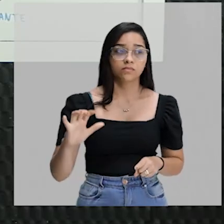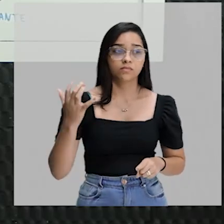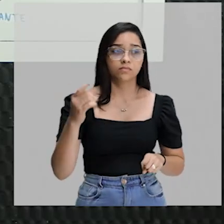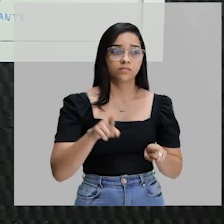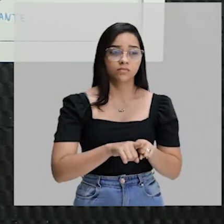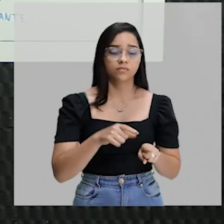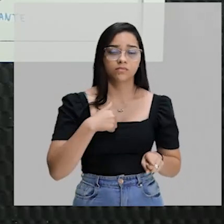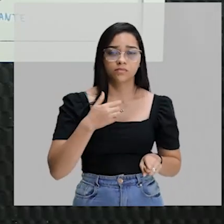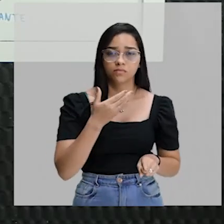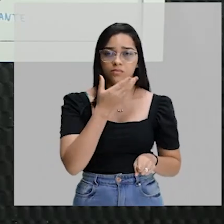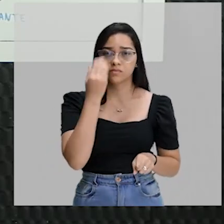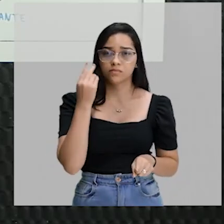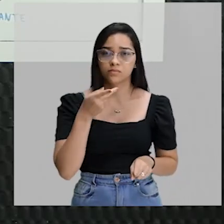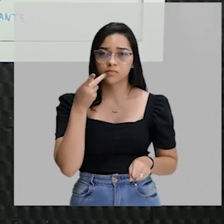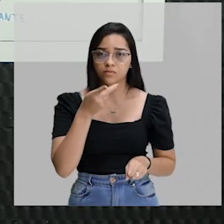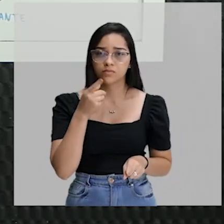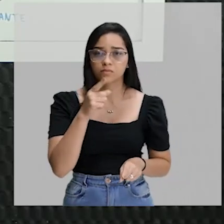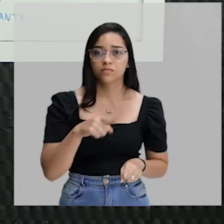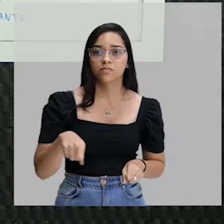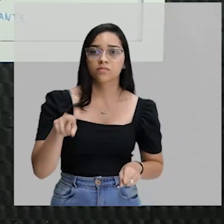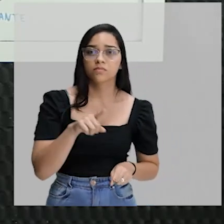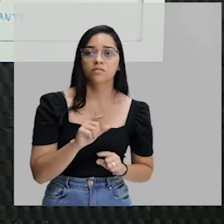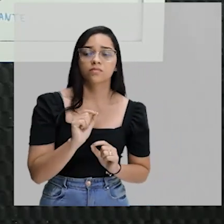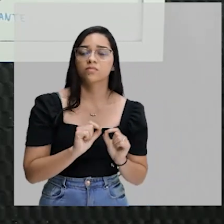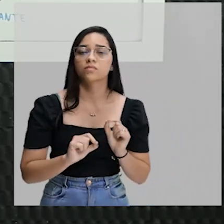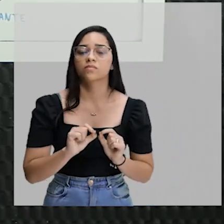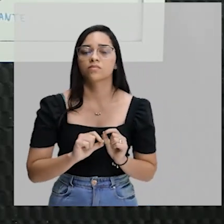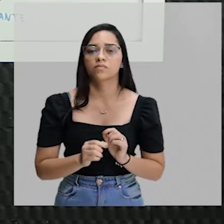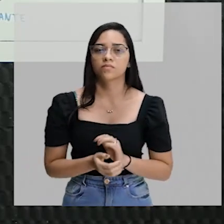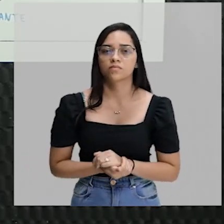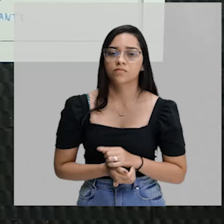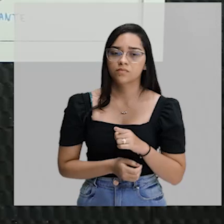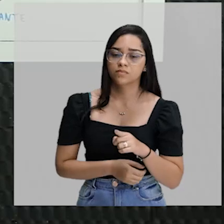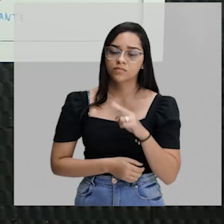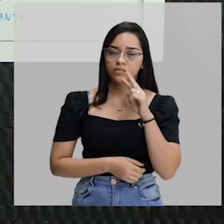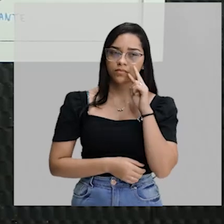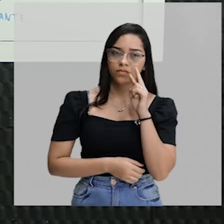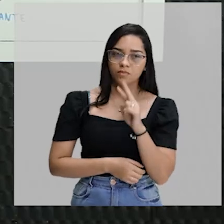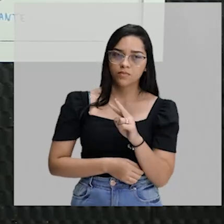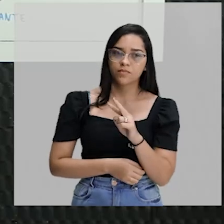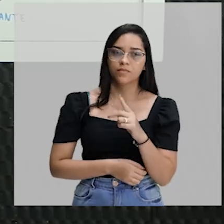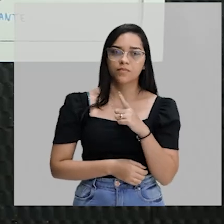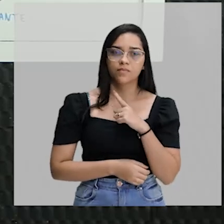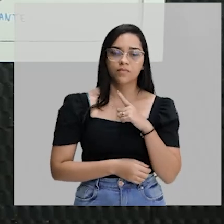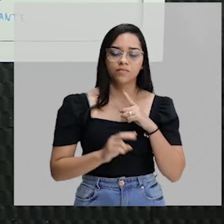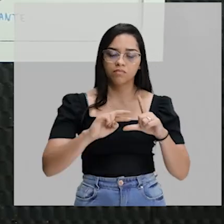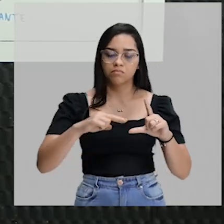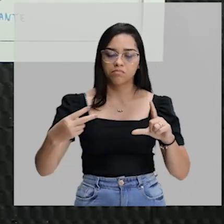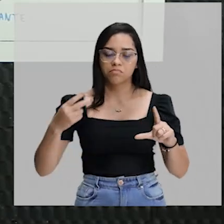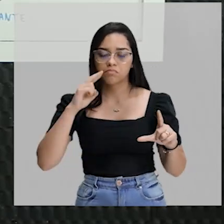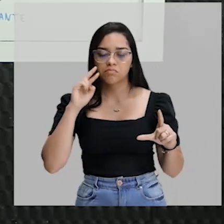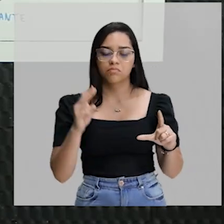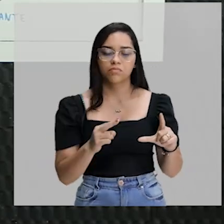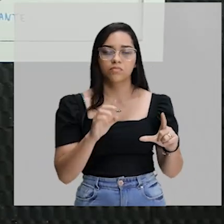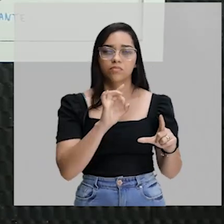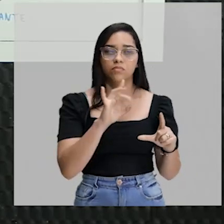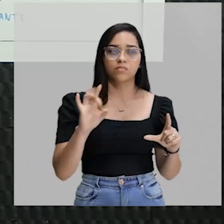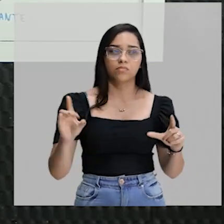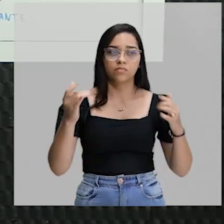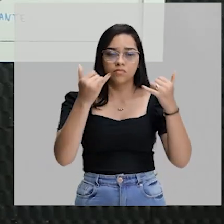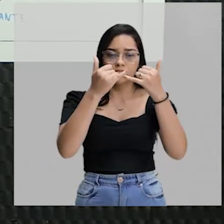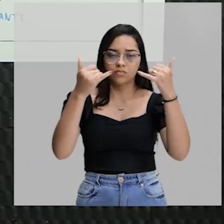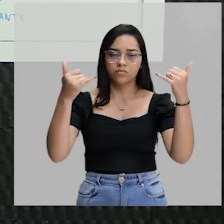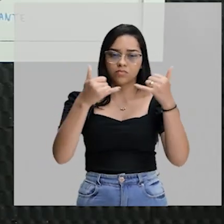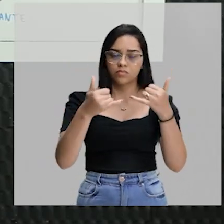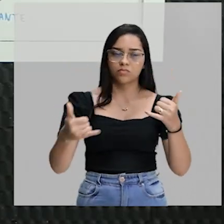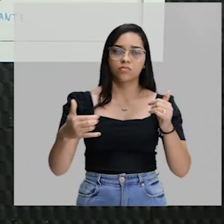me esqueci de comentar com vocês é o seguinte. Quando você olhar para um heredograma, cada linha do